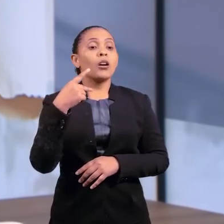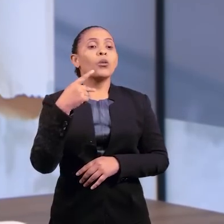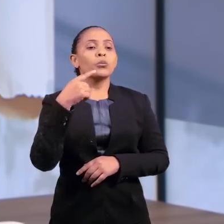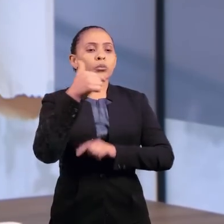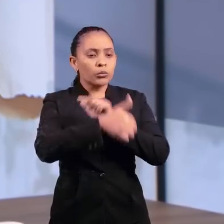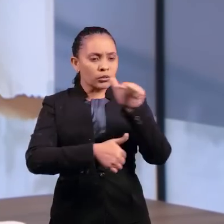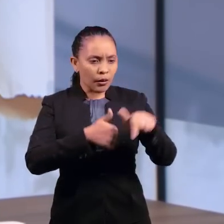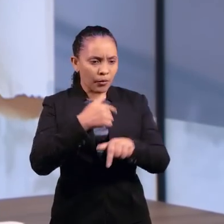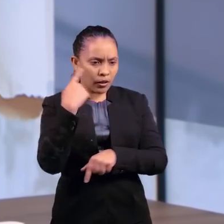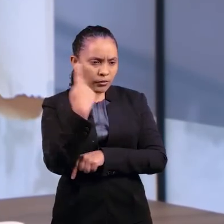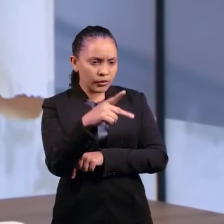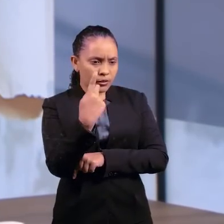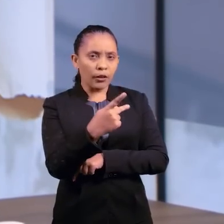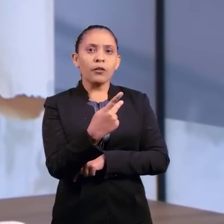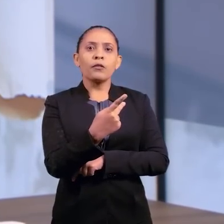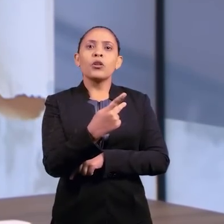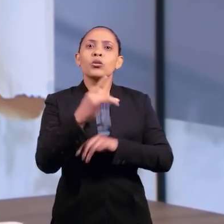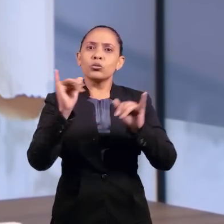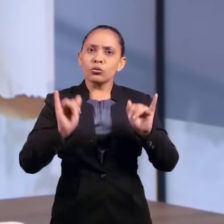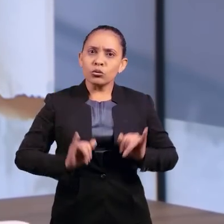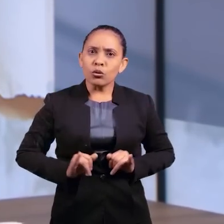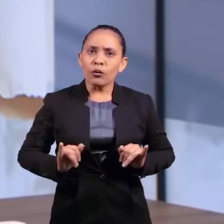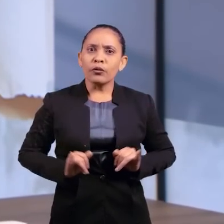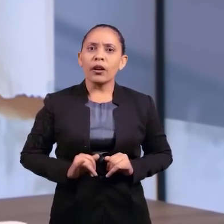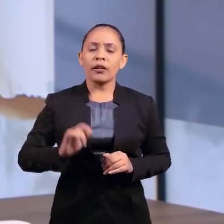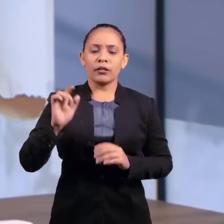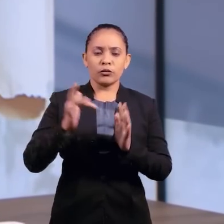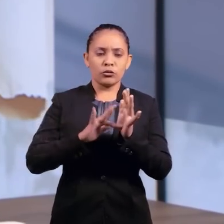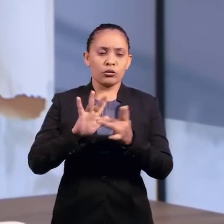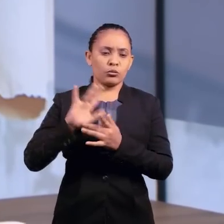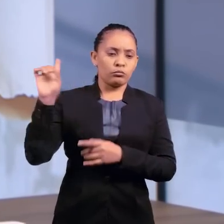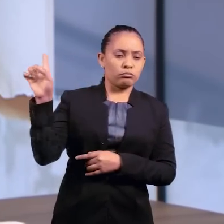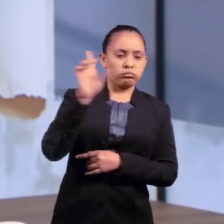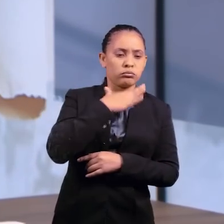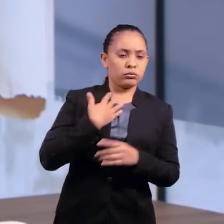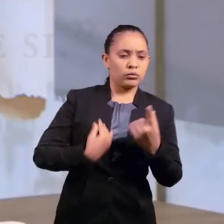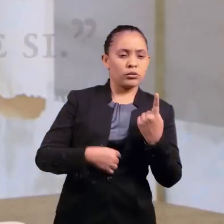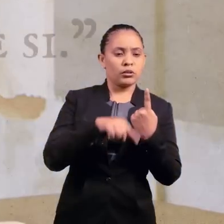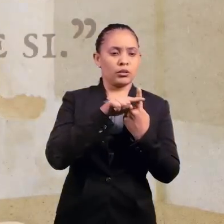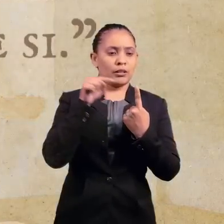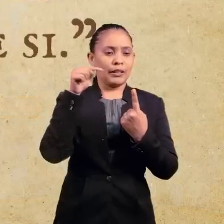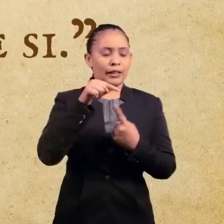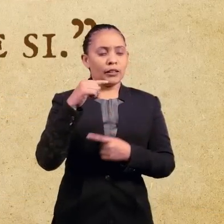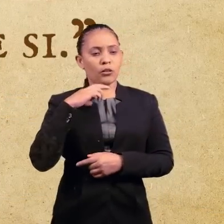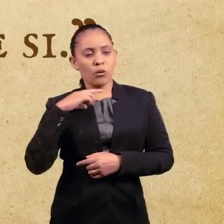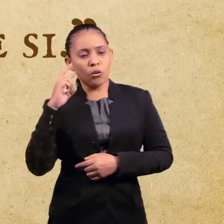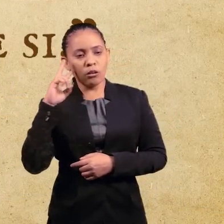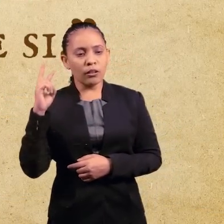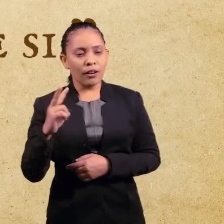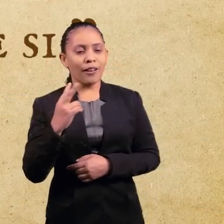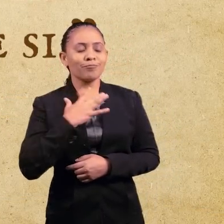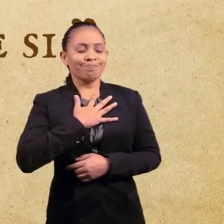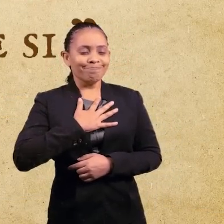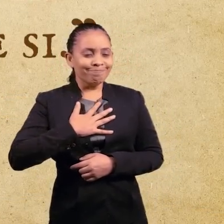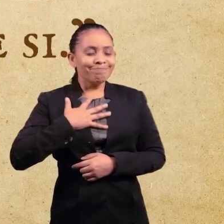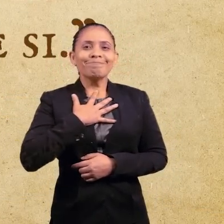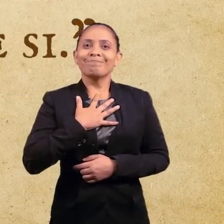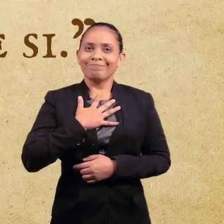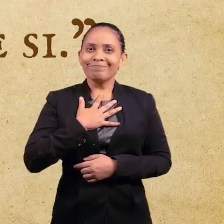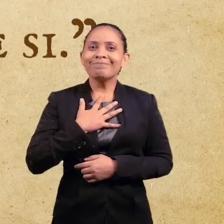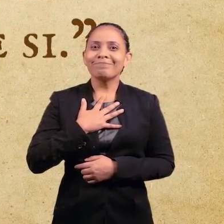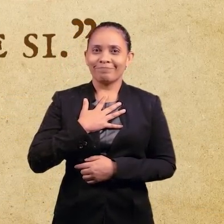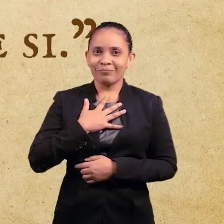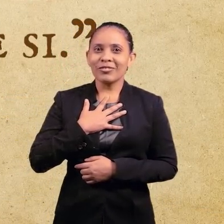o trabalho que Ele fez foi esse. Foi sofrer, foi morrer para nos dar essa salvação. Ele ficará satisfeito. Aí, com o